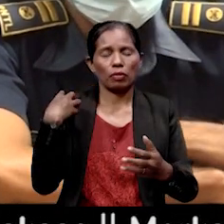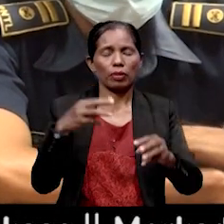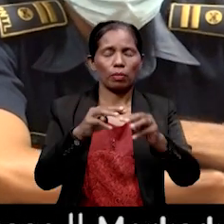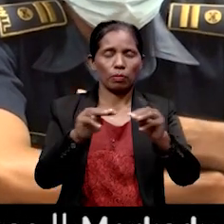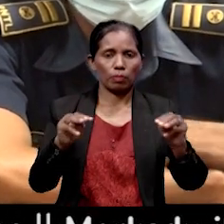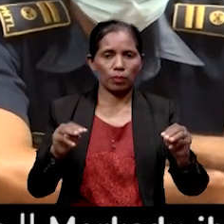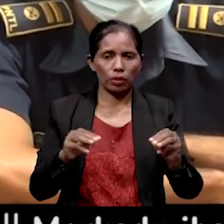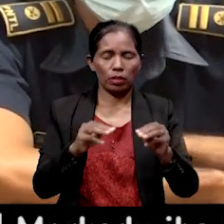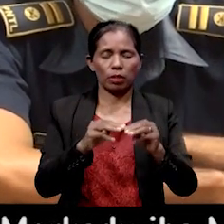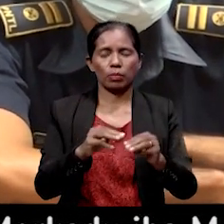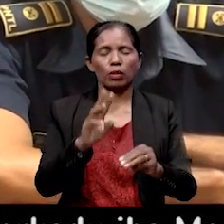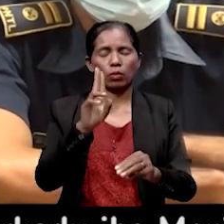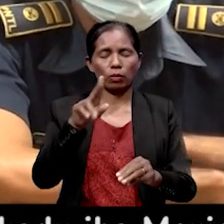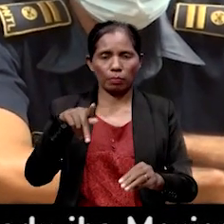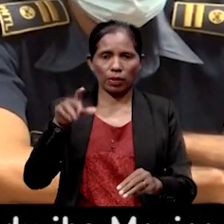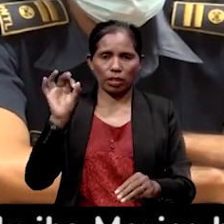UPF,